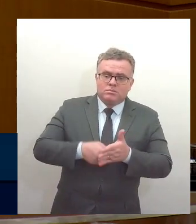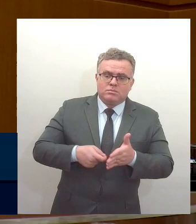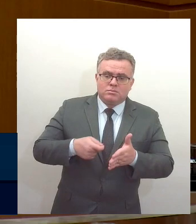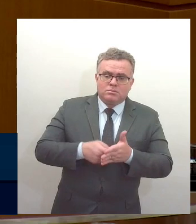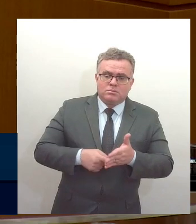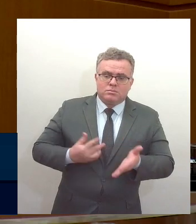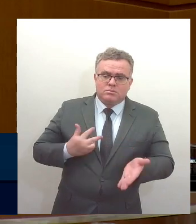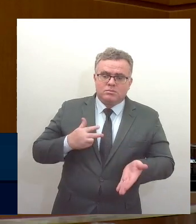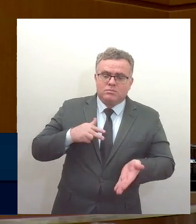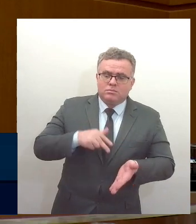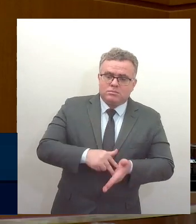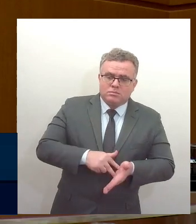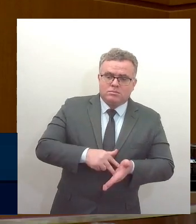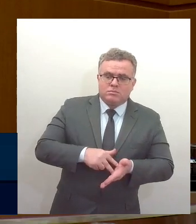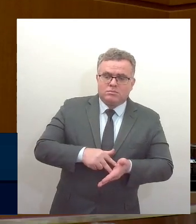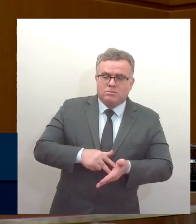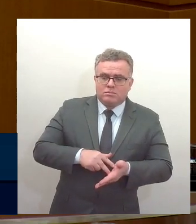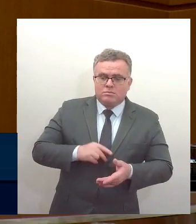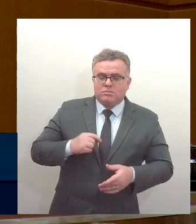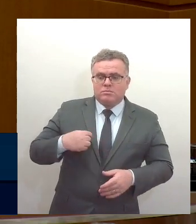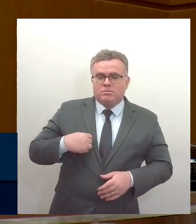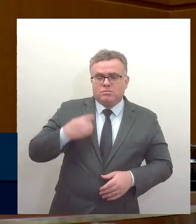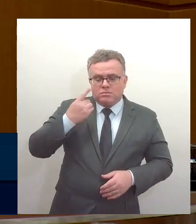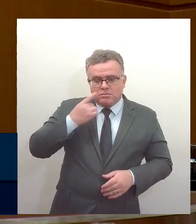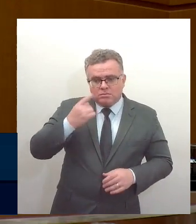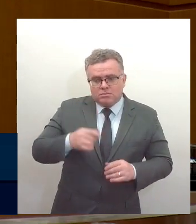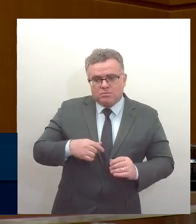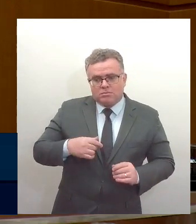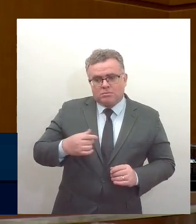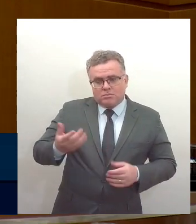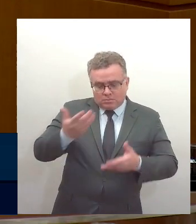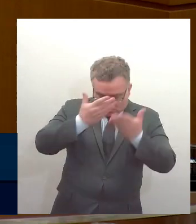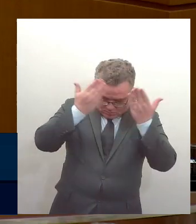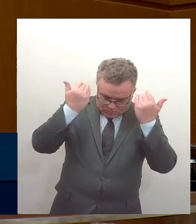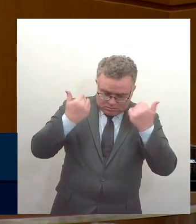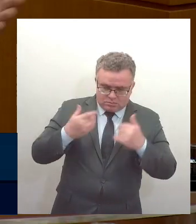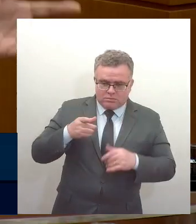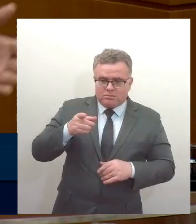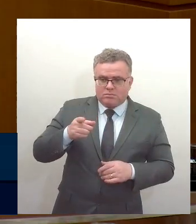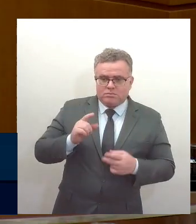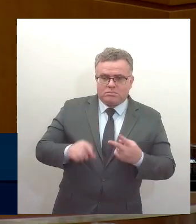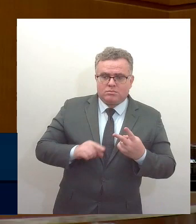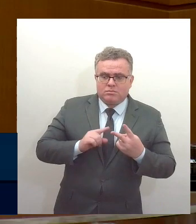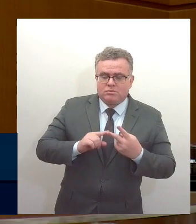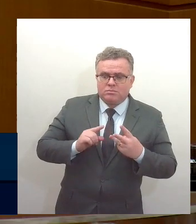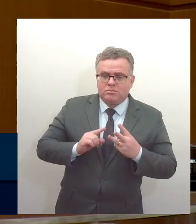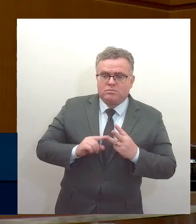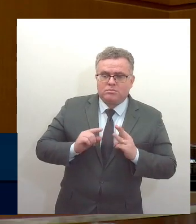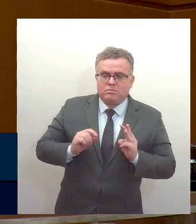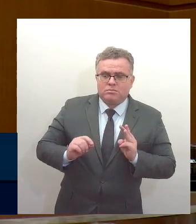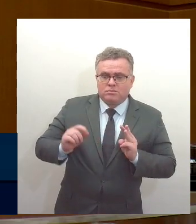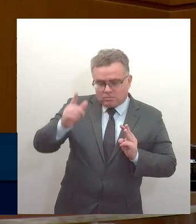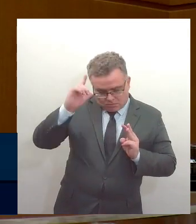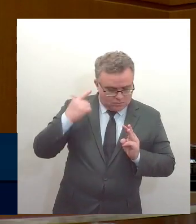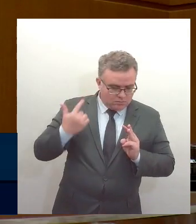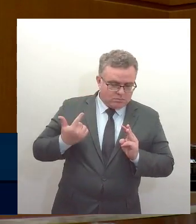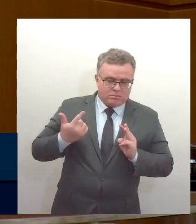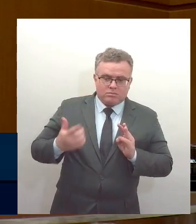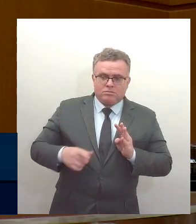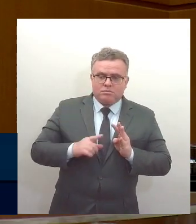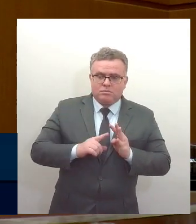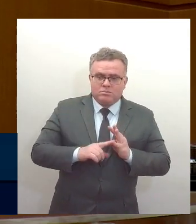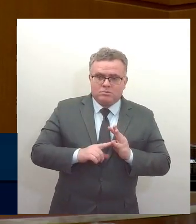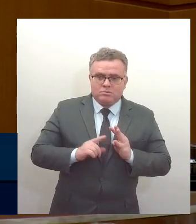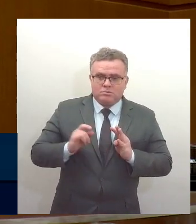estava Samuel Carvalho, estava Lidiane Lucena, Iandra, Emília Corrêa, estava todo mundo lá. E